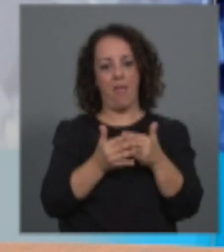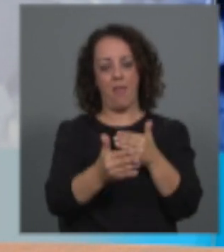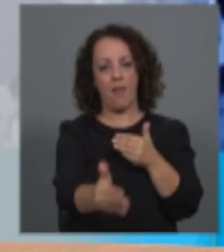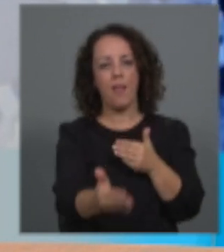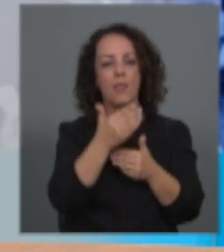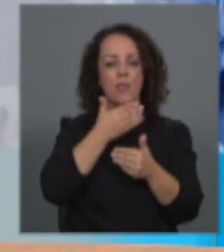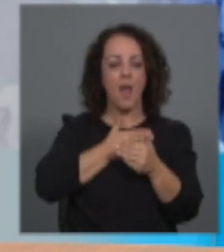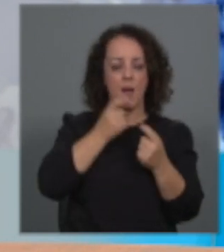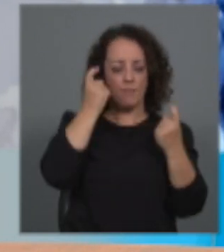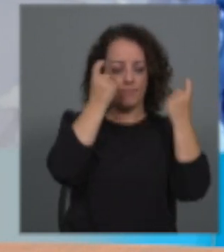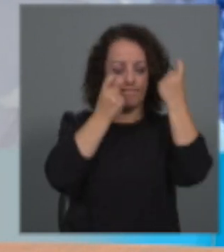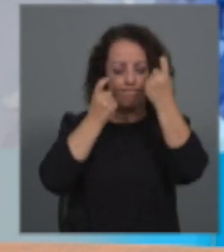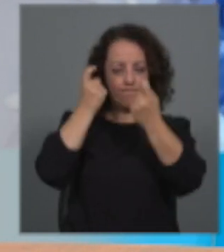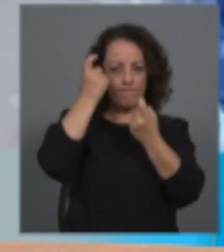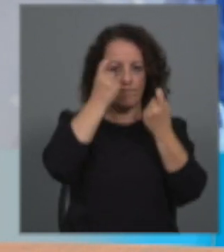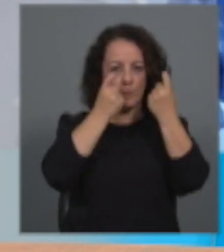aprofundarmos esta